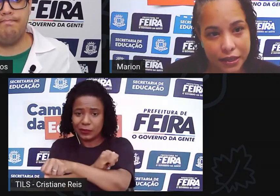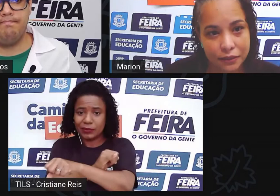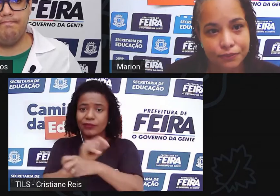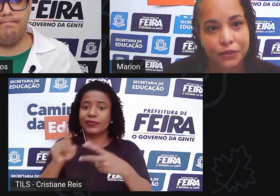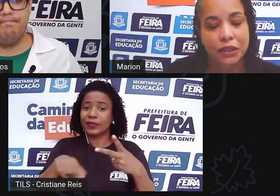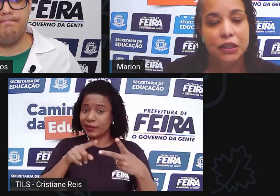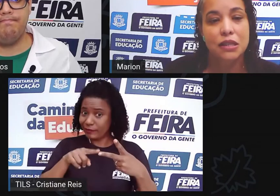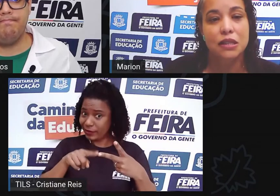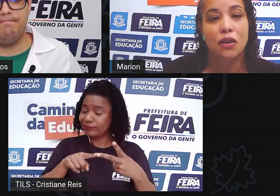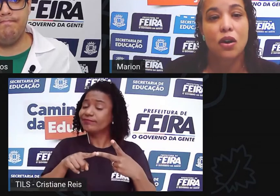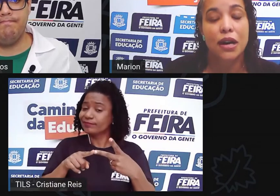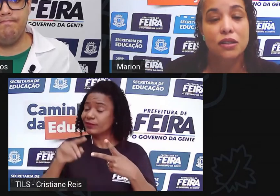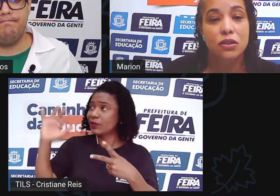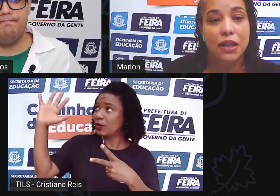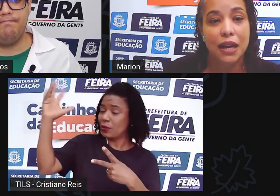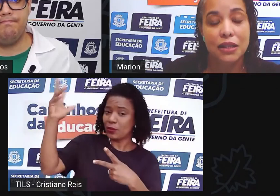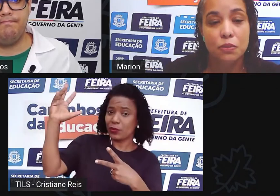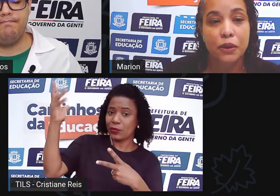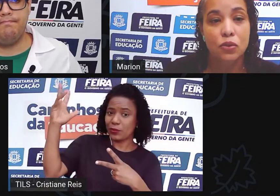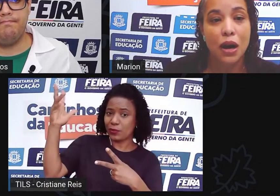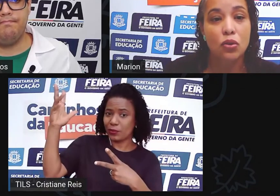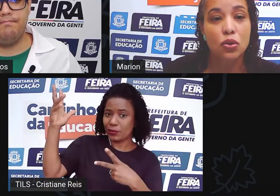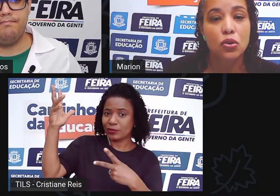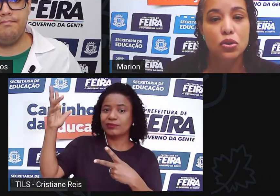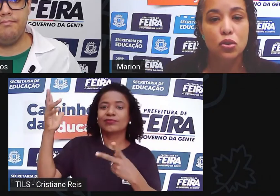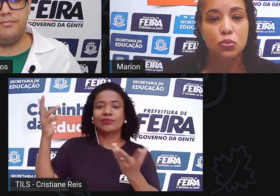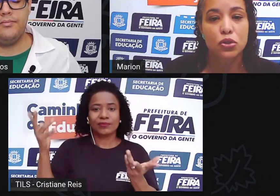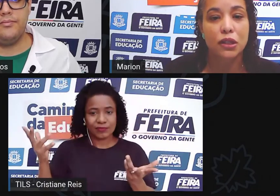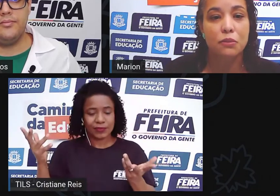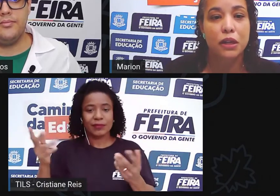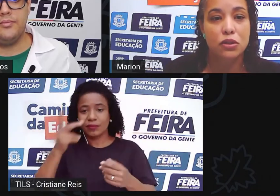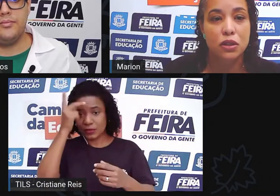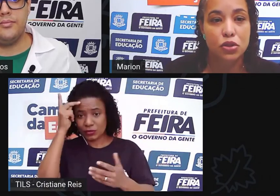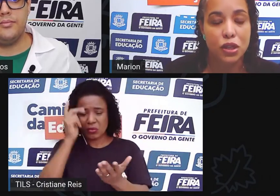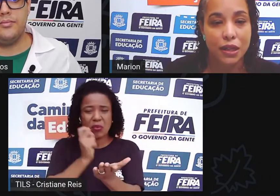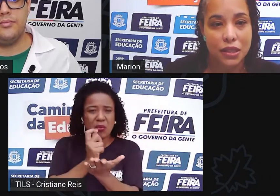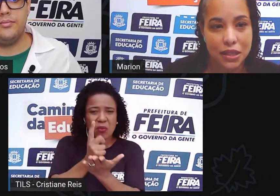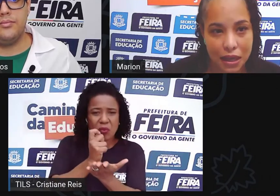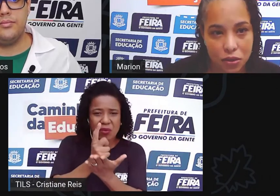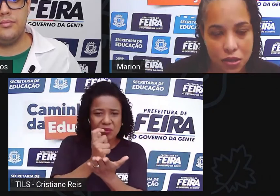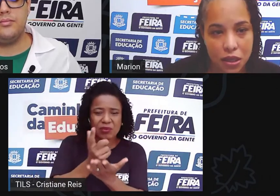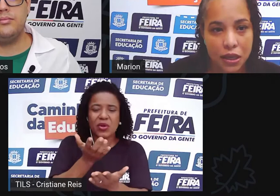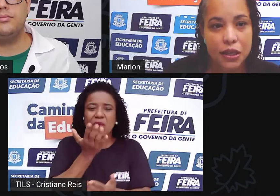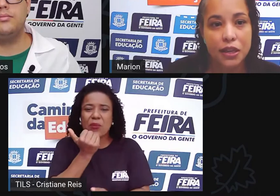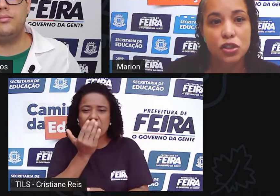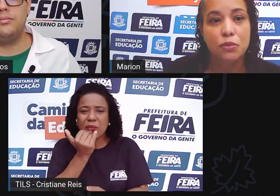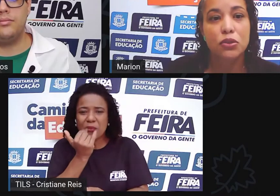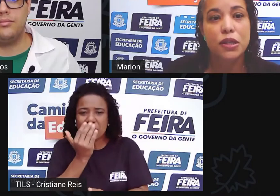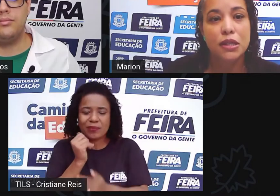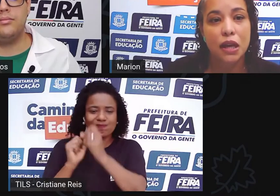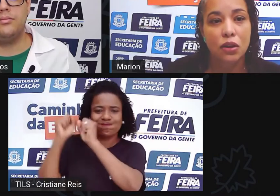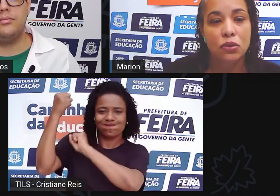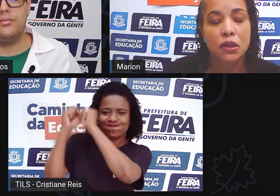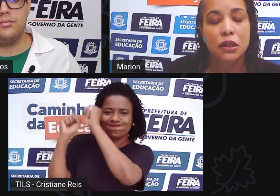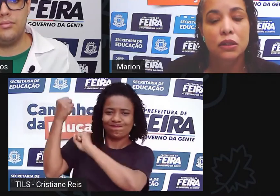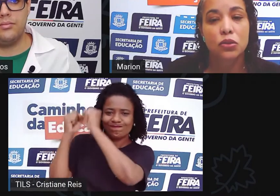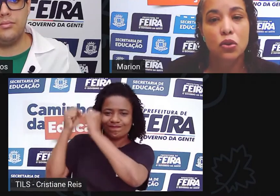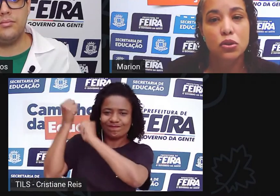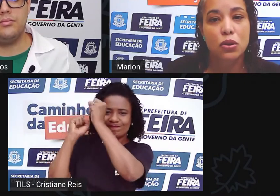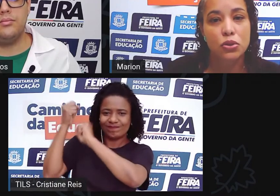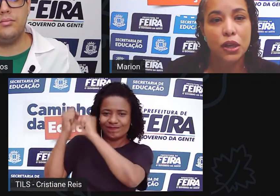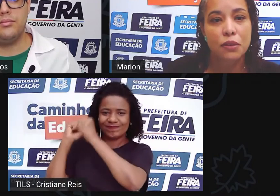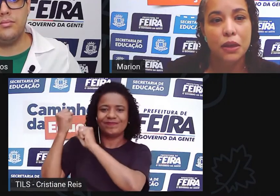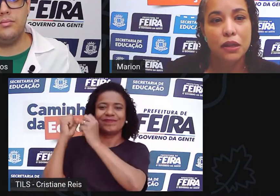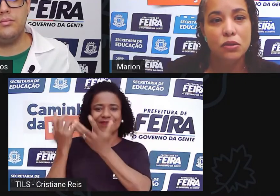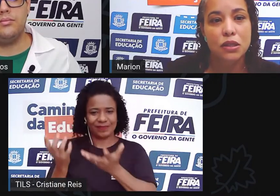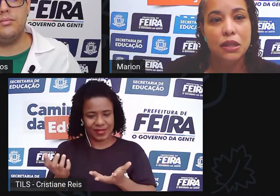né? Que são ocasionadas pelo alto consumo de alimentos industrializados e a diminuição do